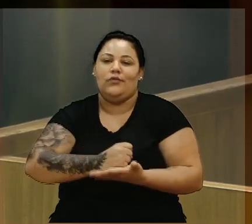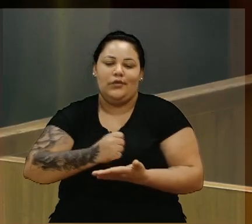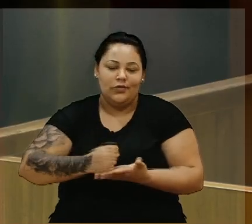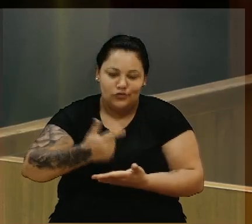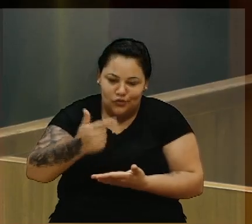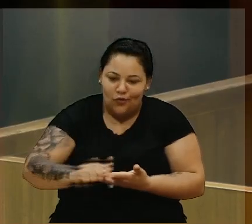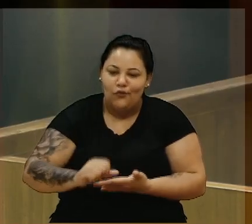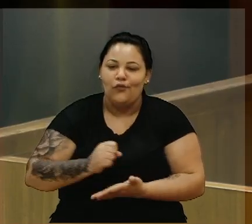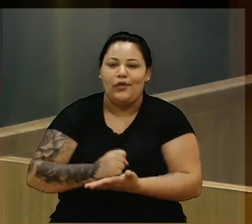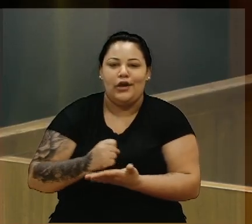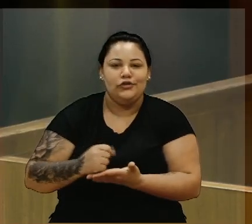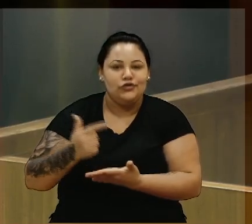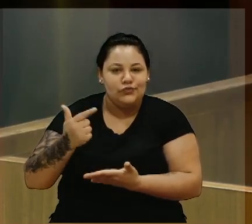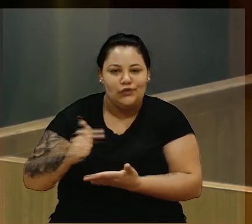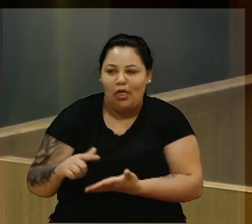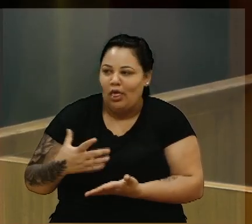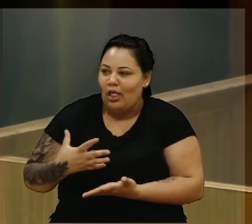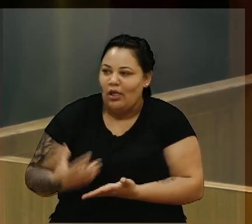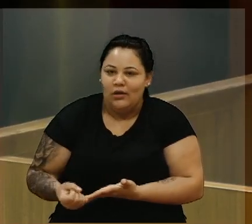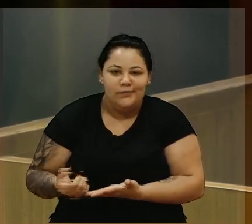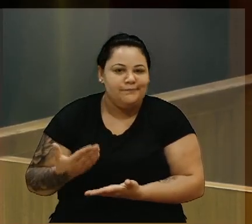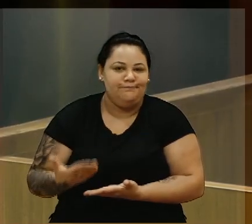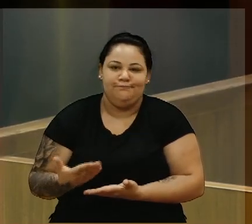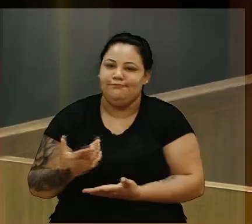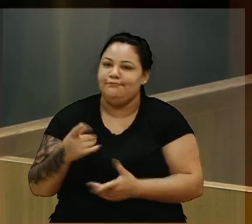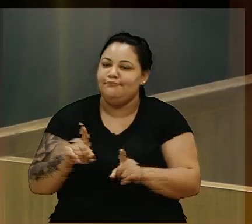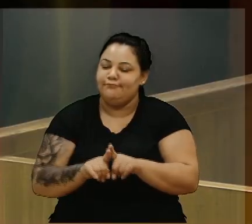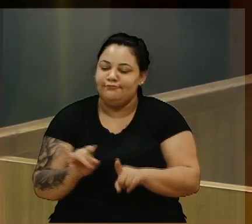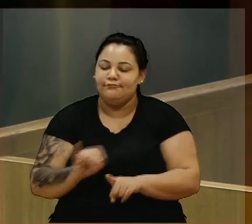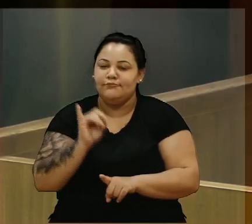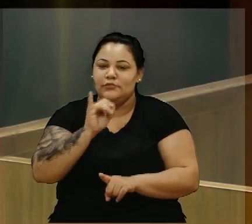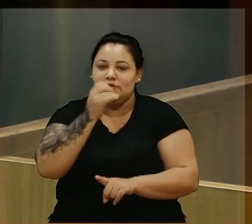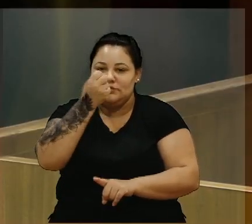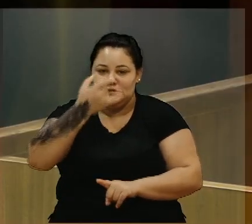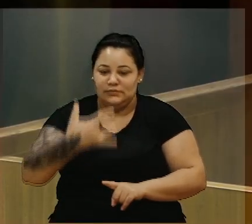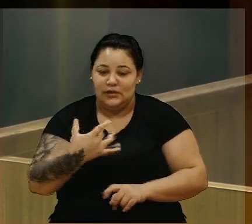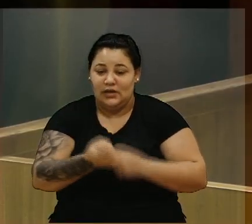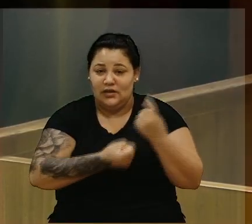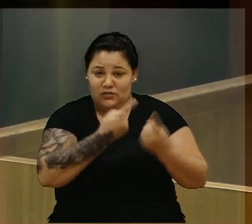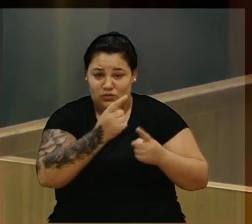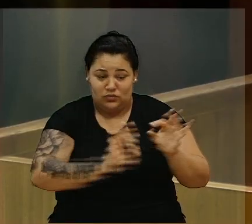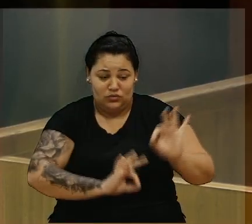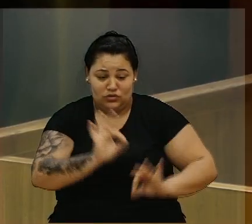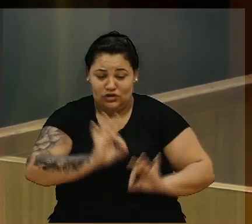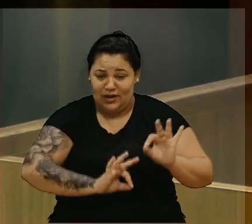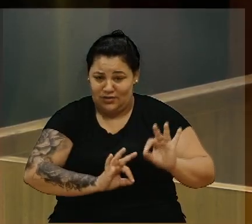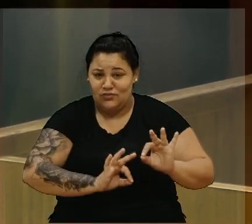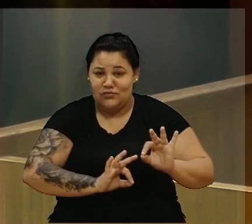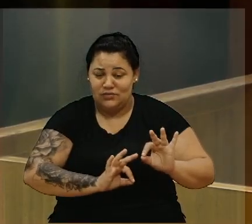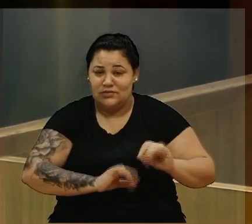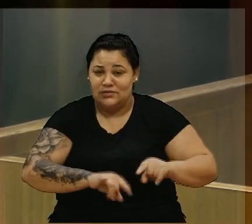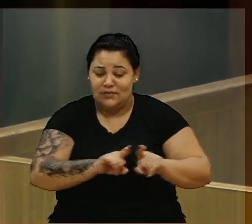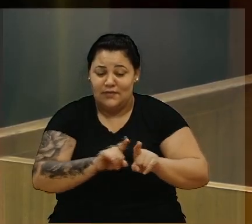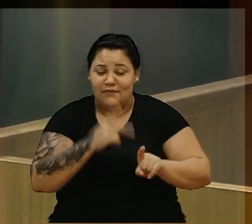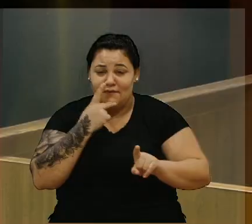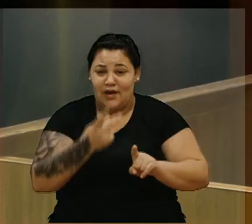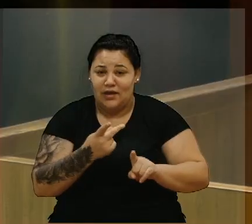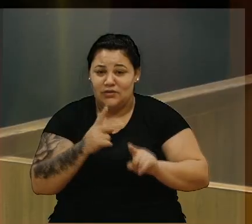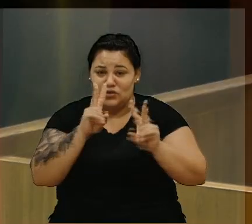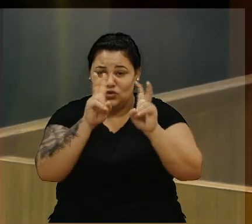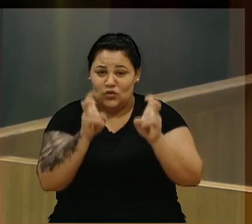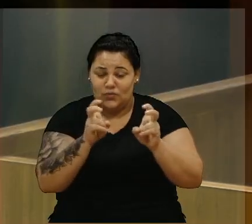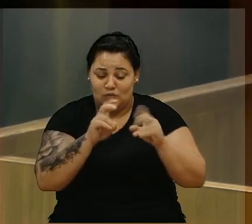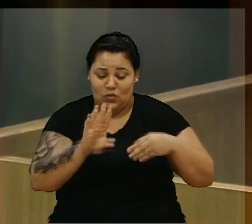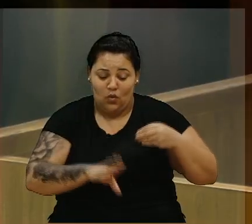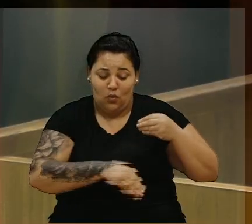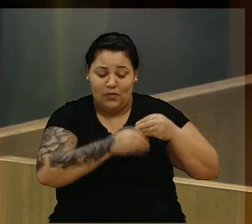requalificação. Também é importante destacar que alguns projetos contemplam a questão da insalubridade, que é